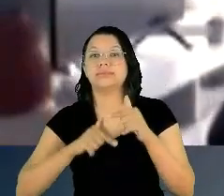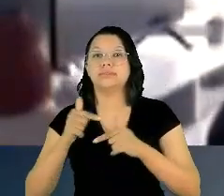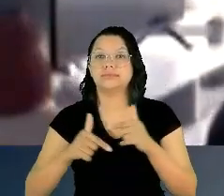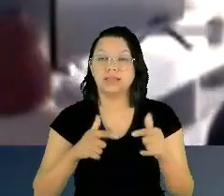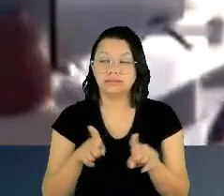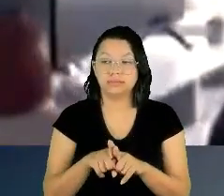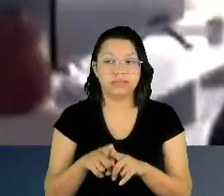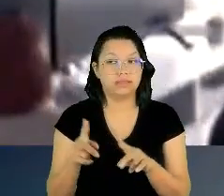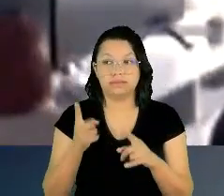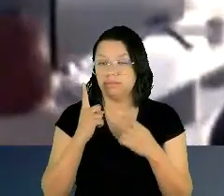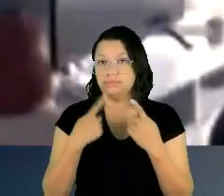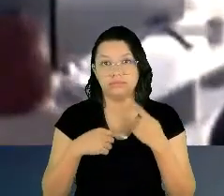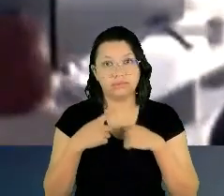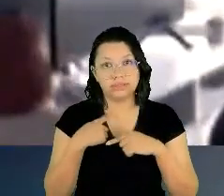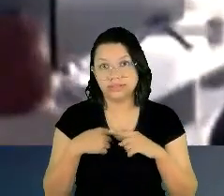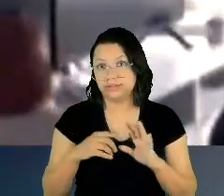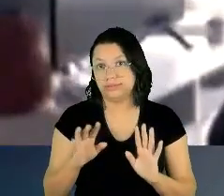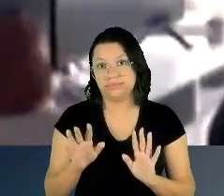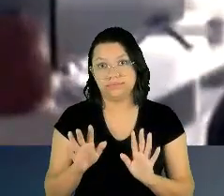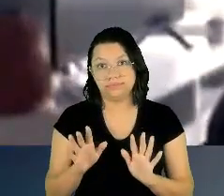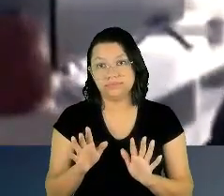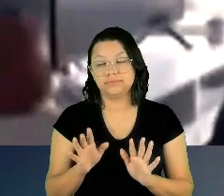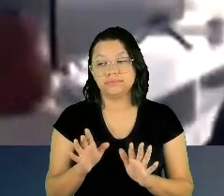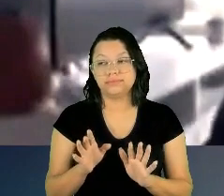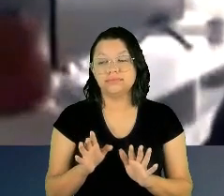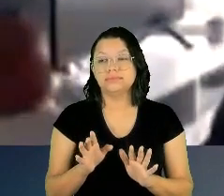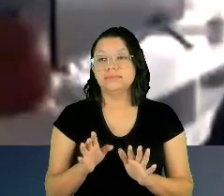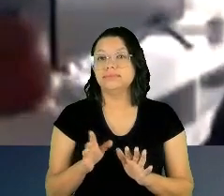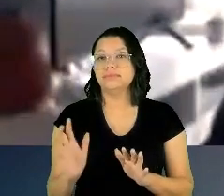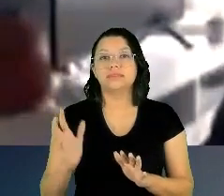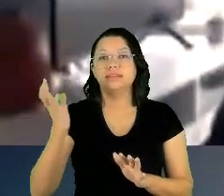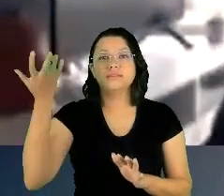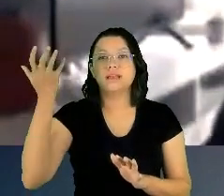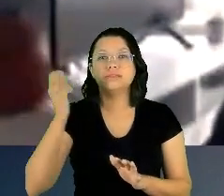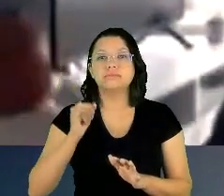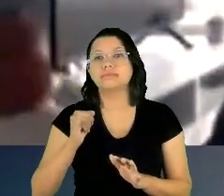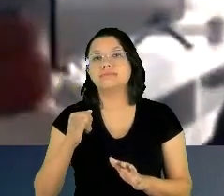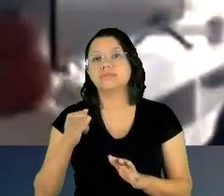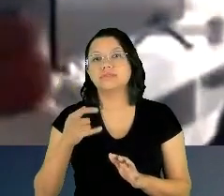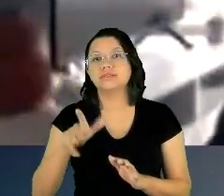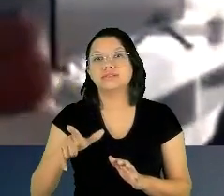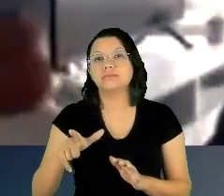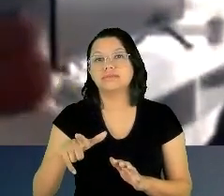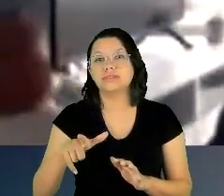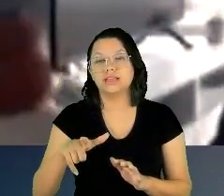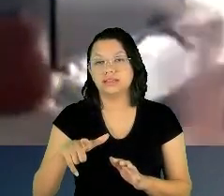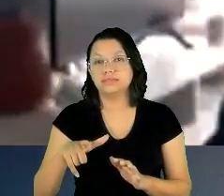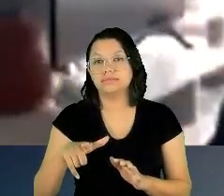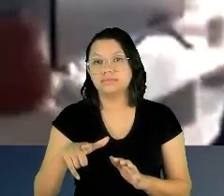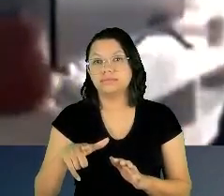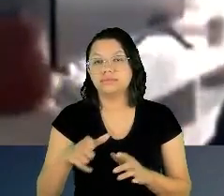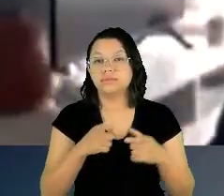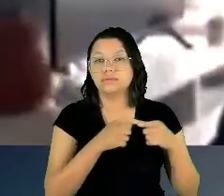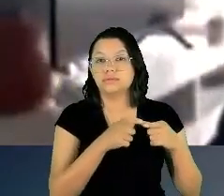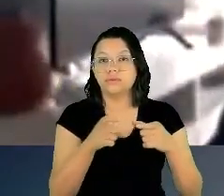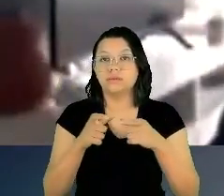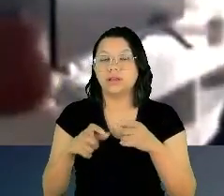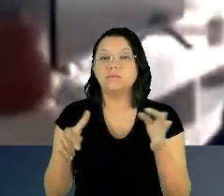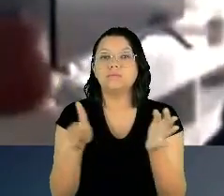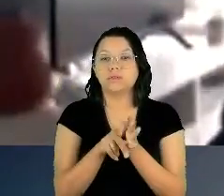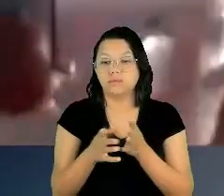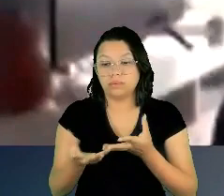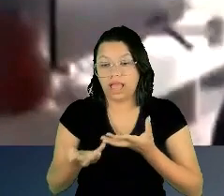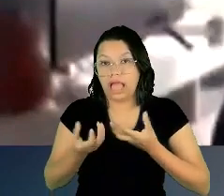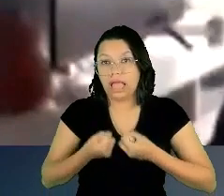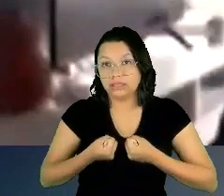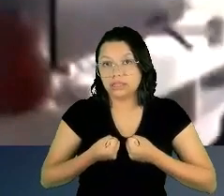outras ações periféricas não desejadas, né, e não vai resolver se você não tiver receptores para ocitocina,